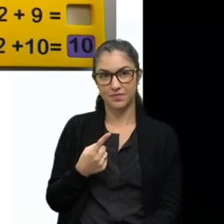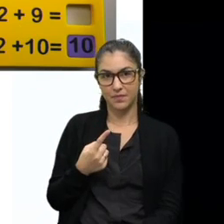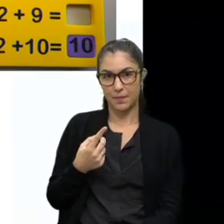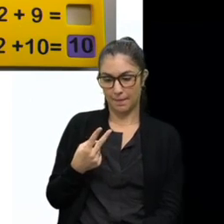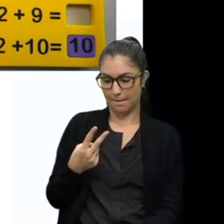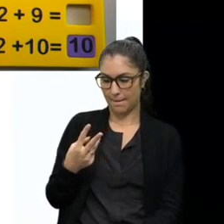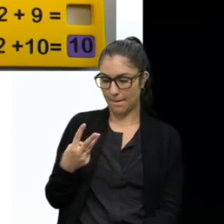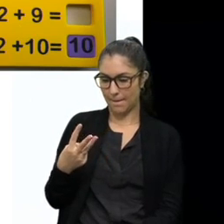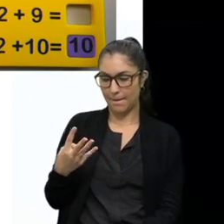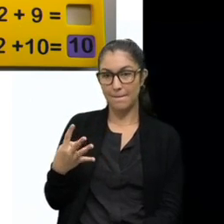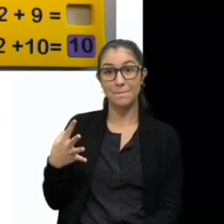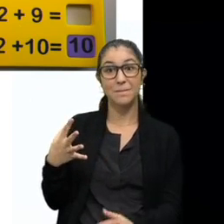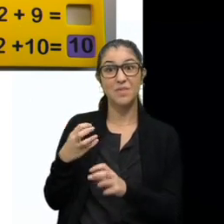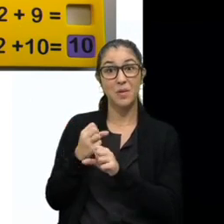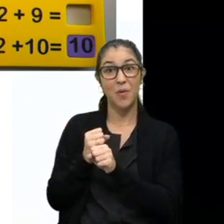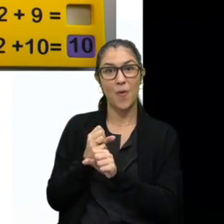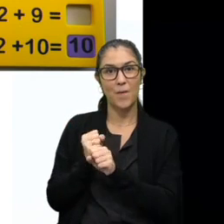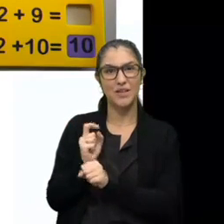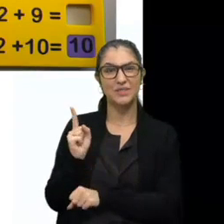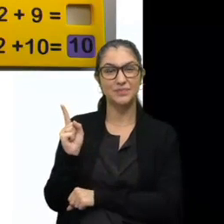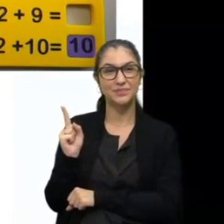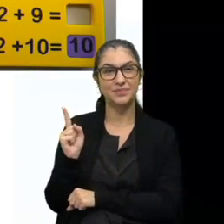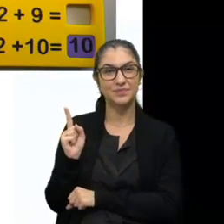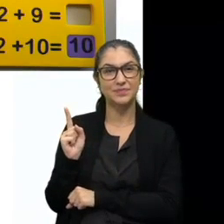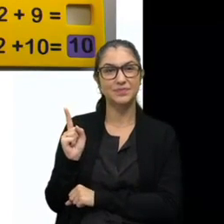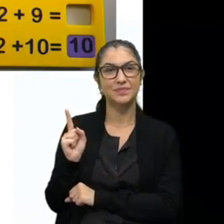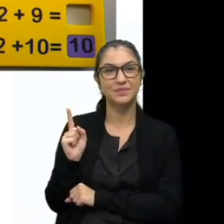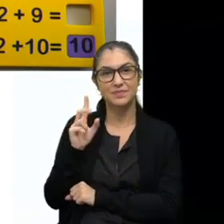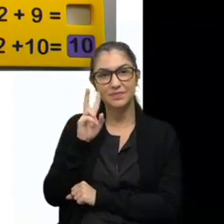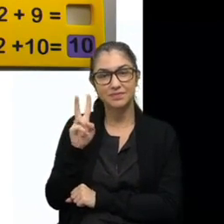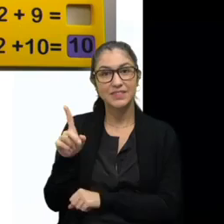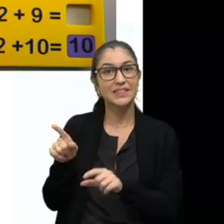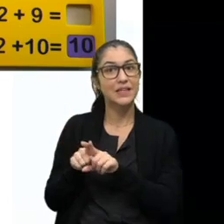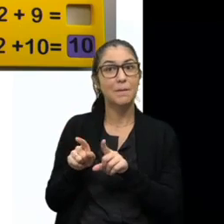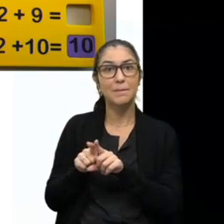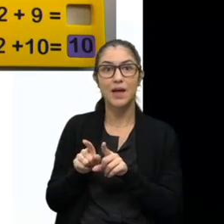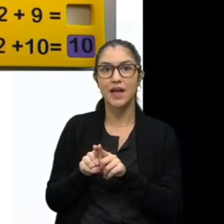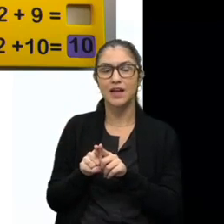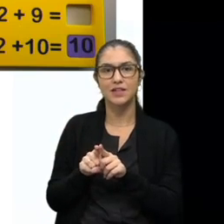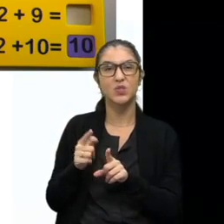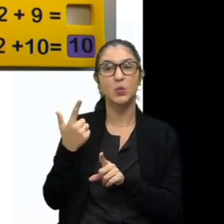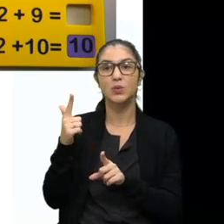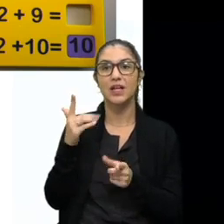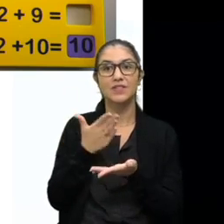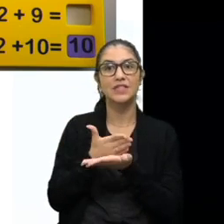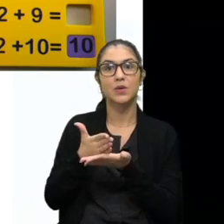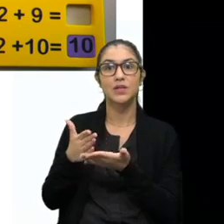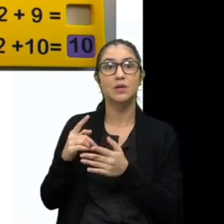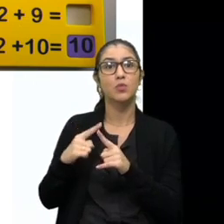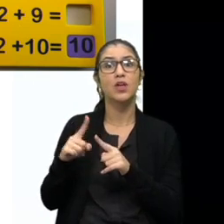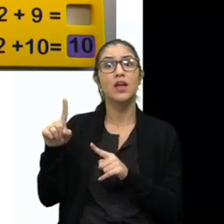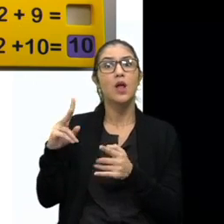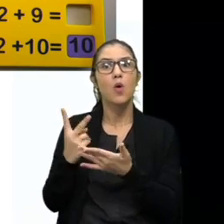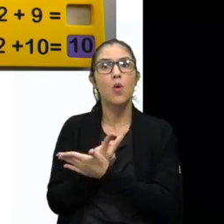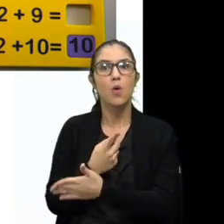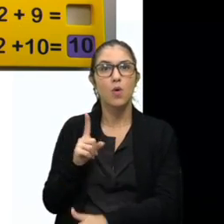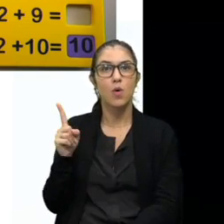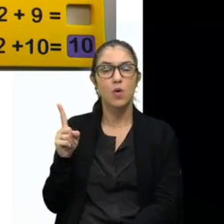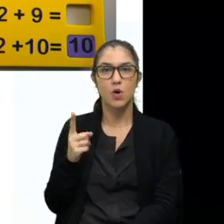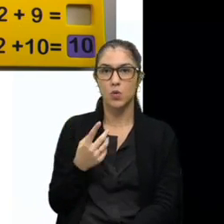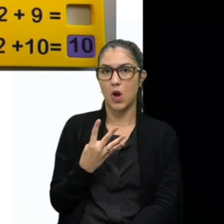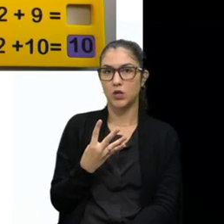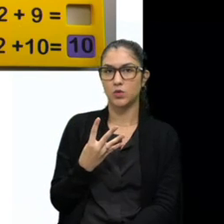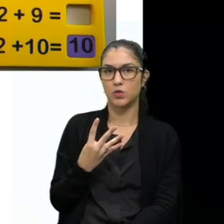contagem, né? Aqui ele está somando. E esse aqui, olha lá, também não seguiu a sequência, porque ele errou. Olha,